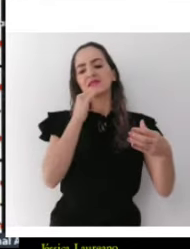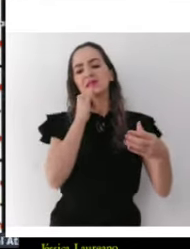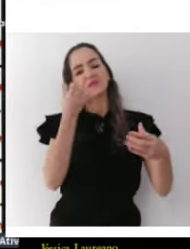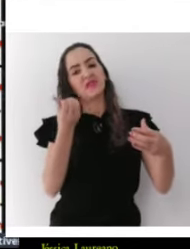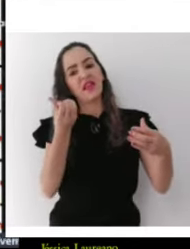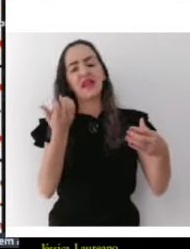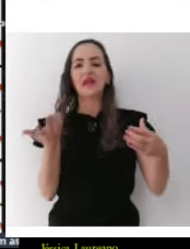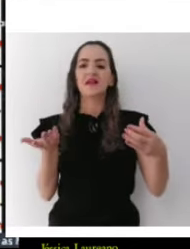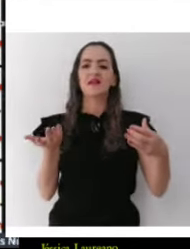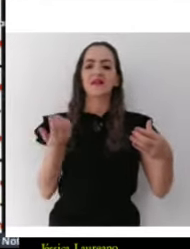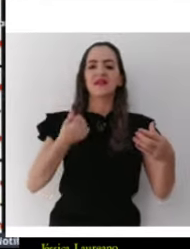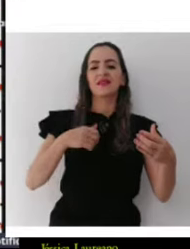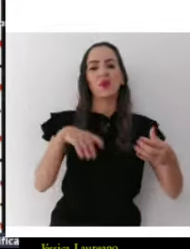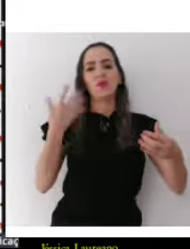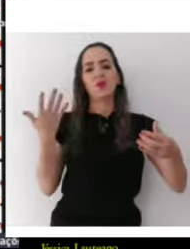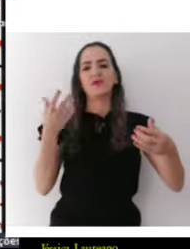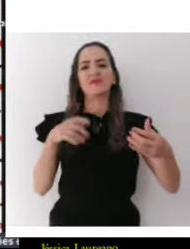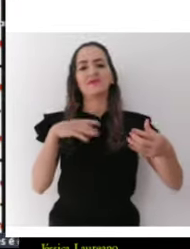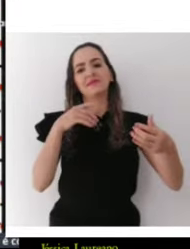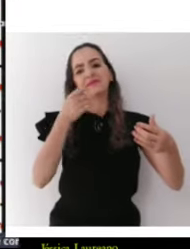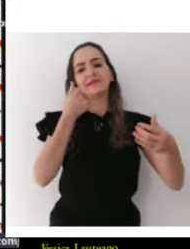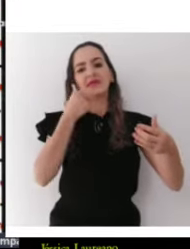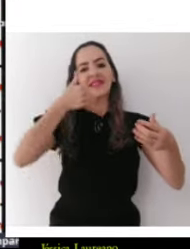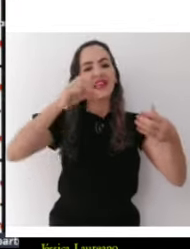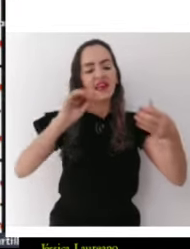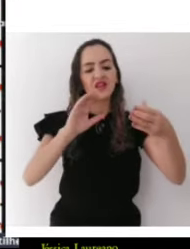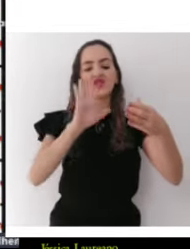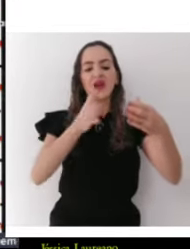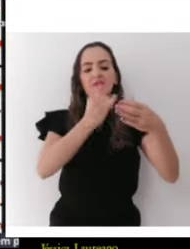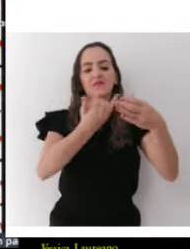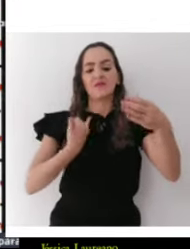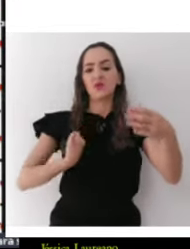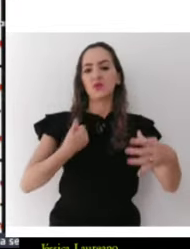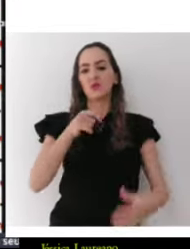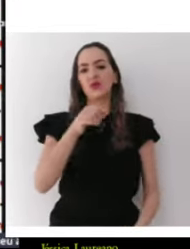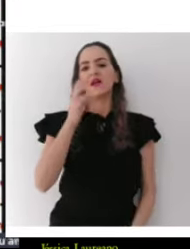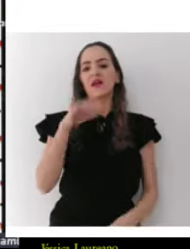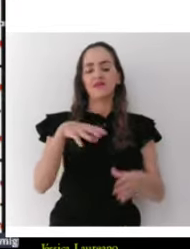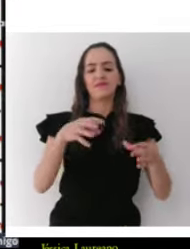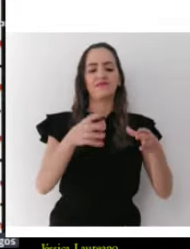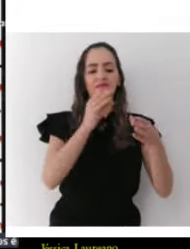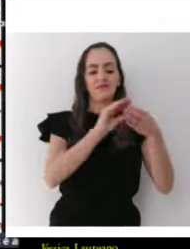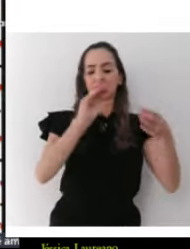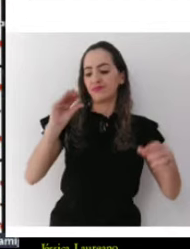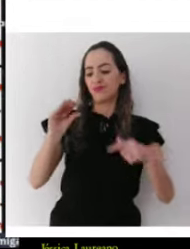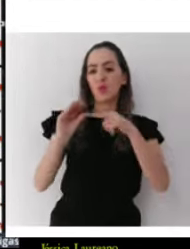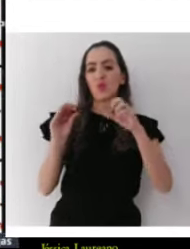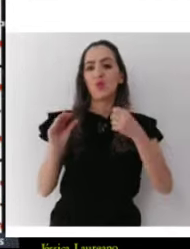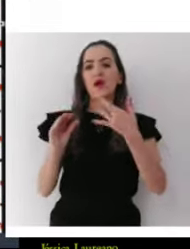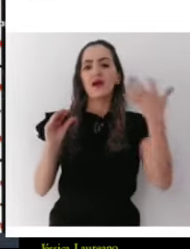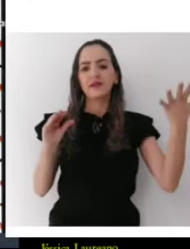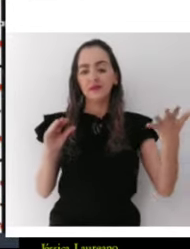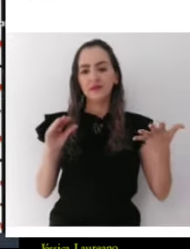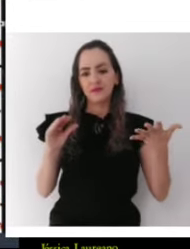10 lápis, se já te deu quantas pessoas vai receber em cada uma daquelas partes, ou quantas mangas vai ter dentro do